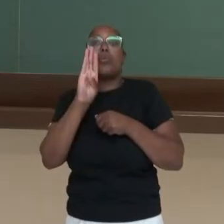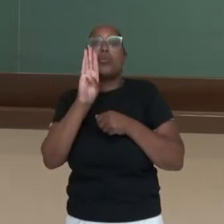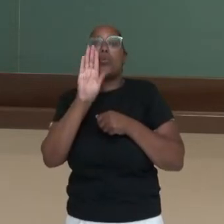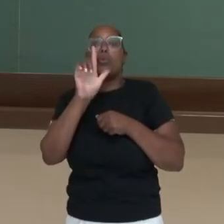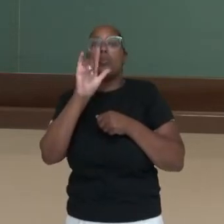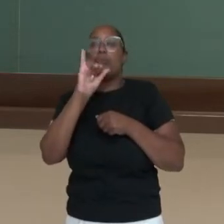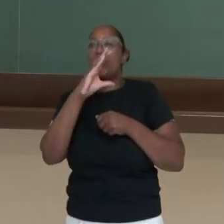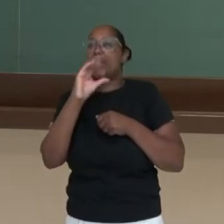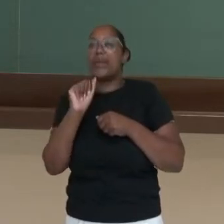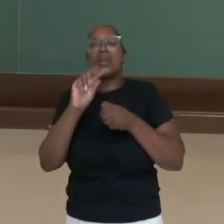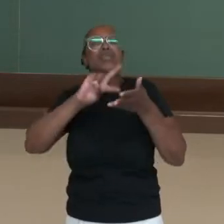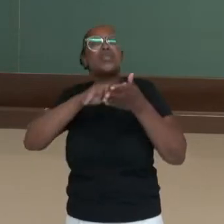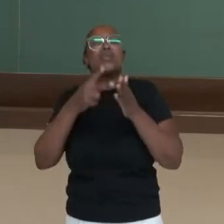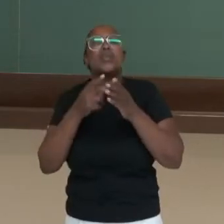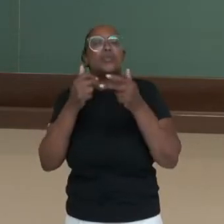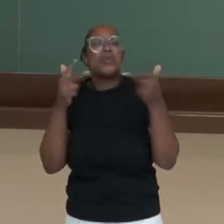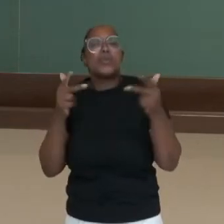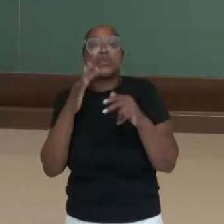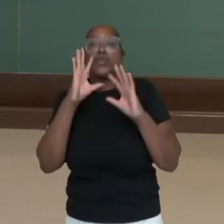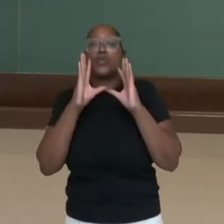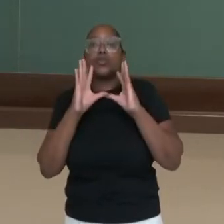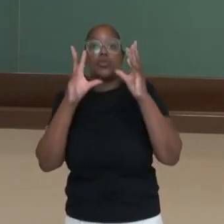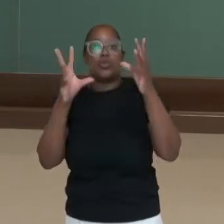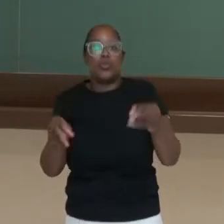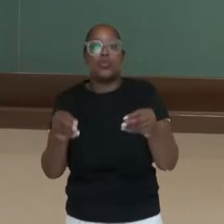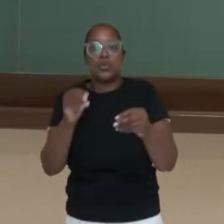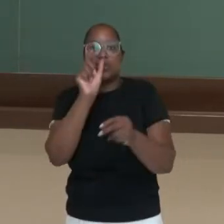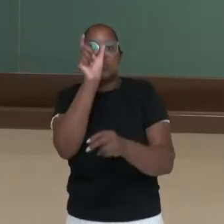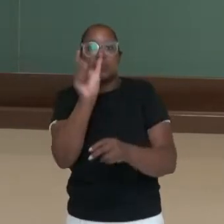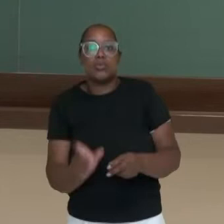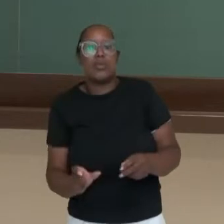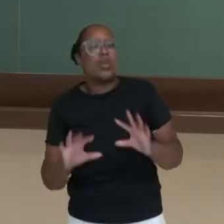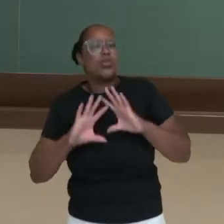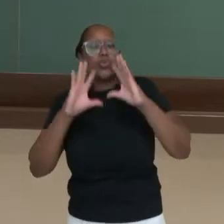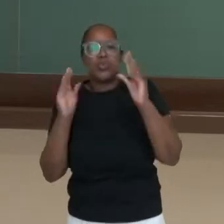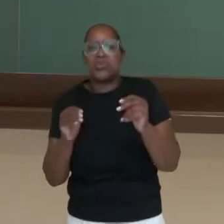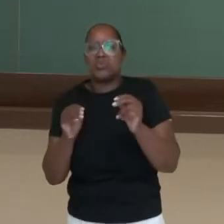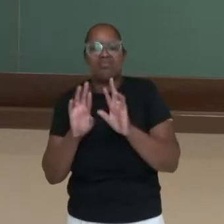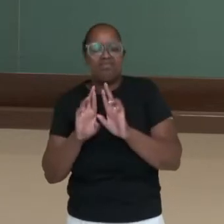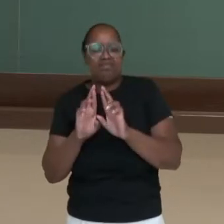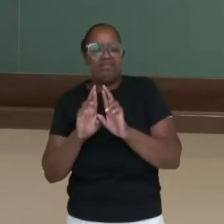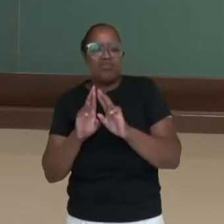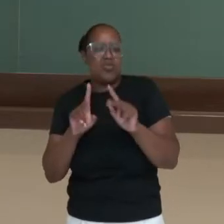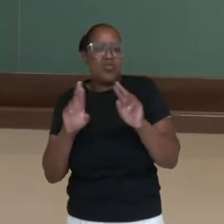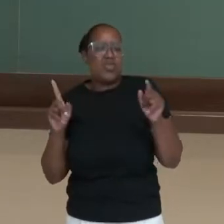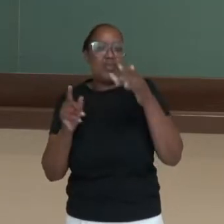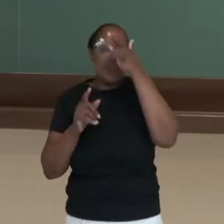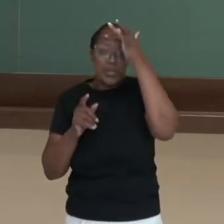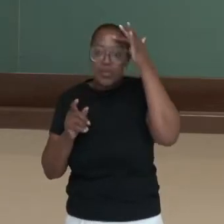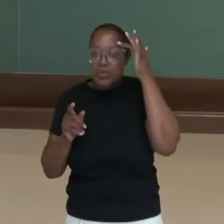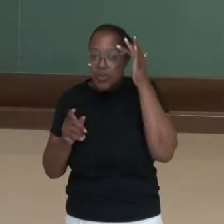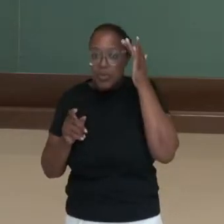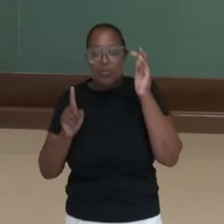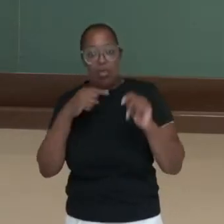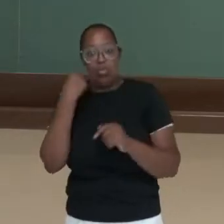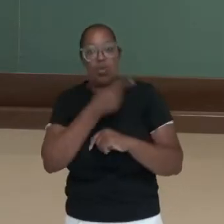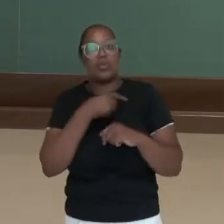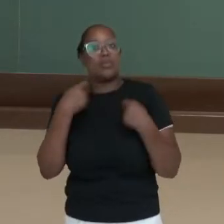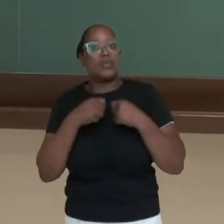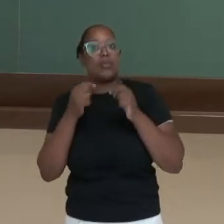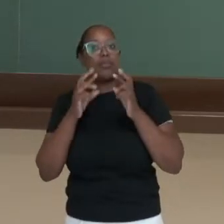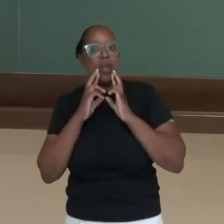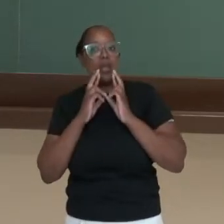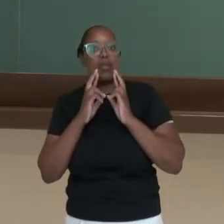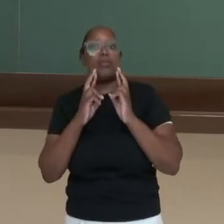a gente cuida de maneira comum, né? Então vai lá todo tipo de gente, nós temos que nos respeitar. E a gente sabe que quem